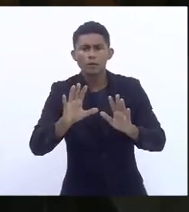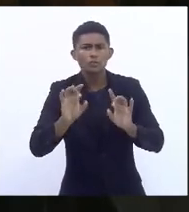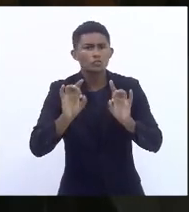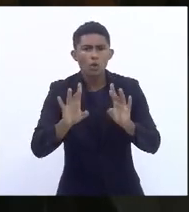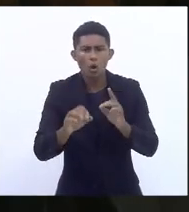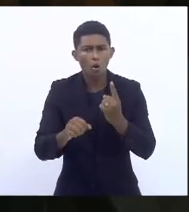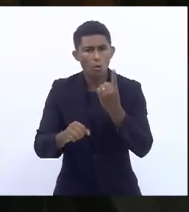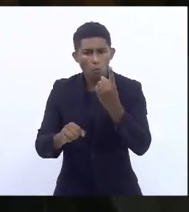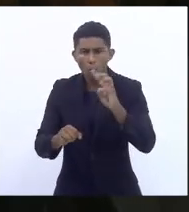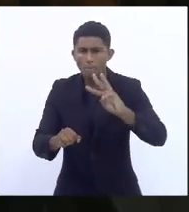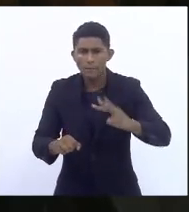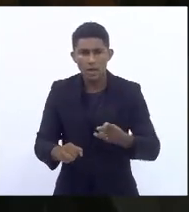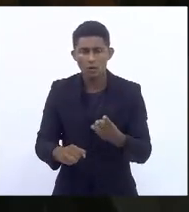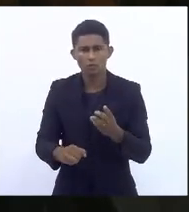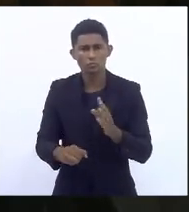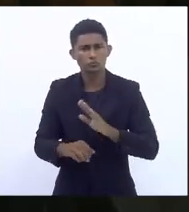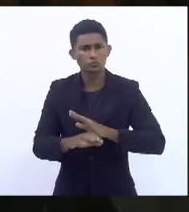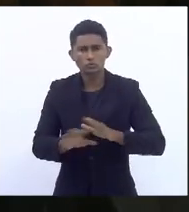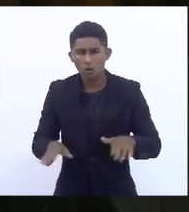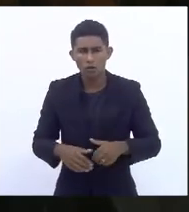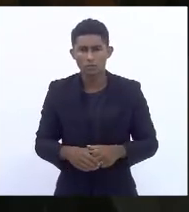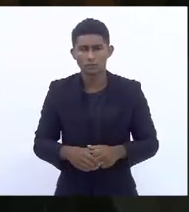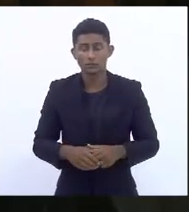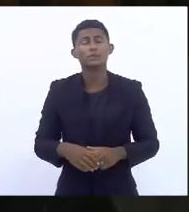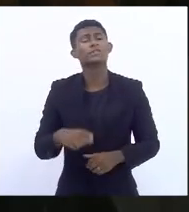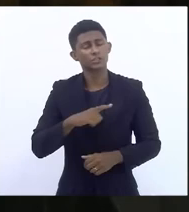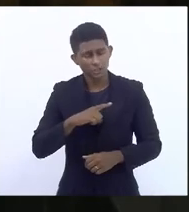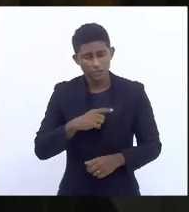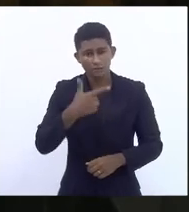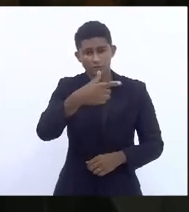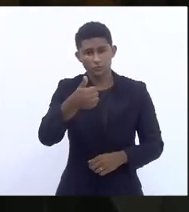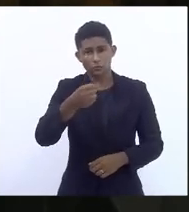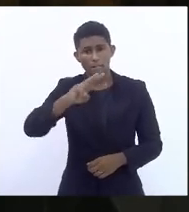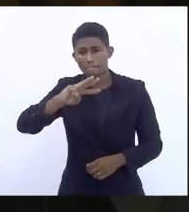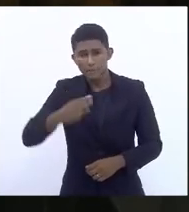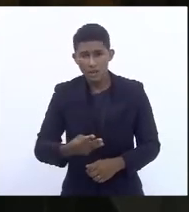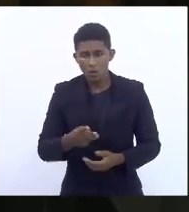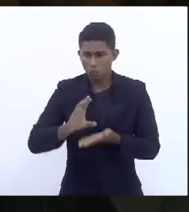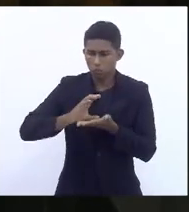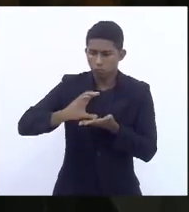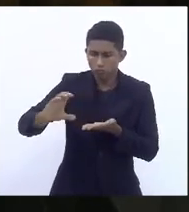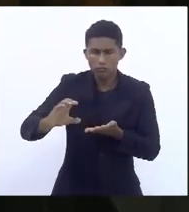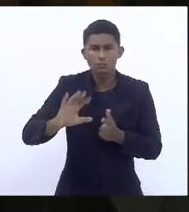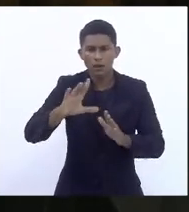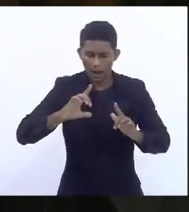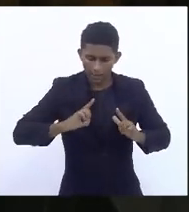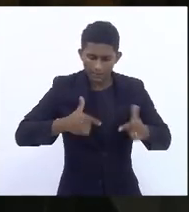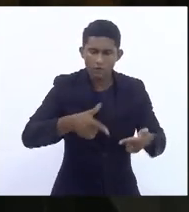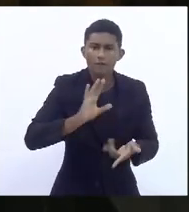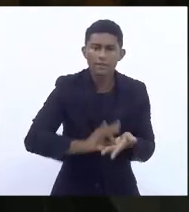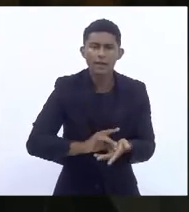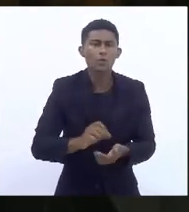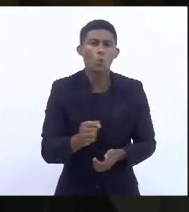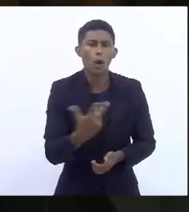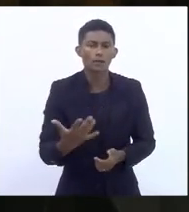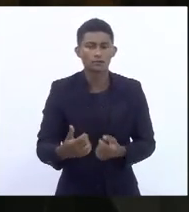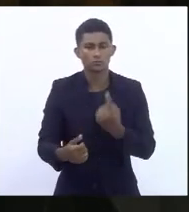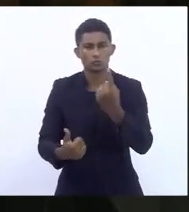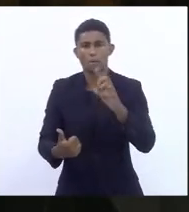milhão tinha 21 milhões programados e só foi executado 1 milhão de